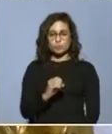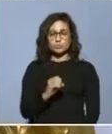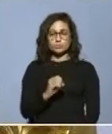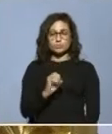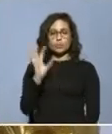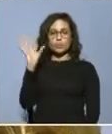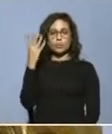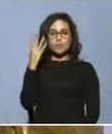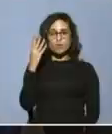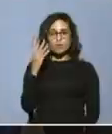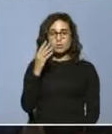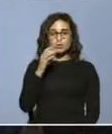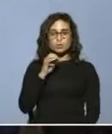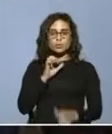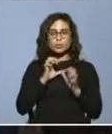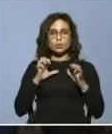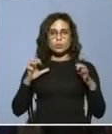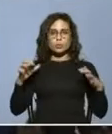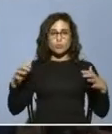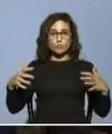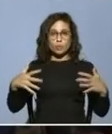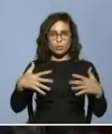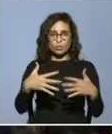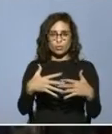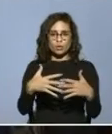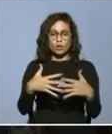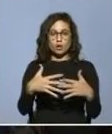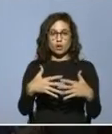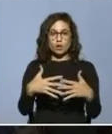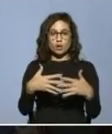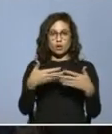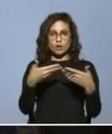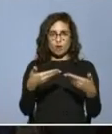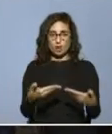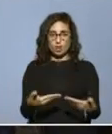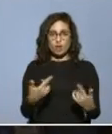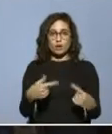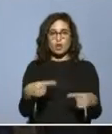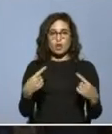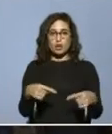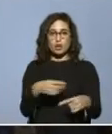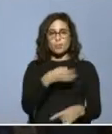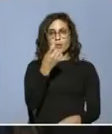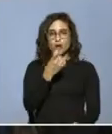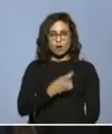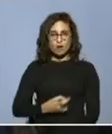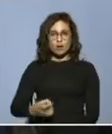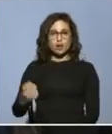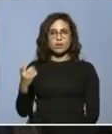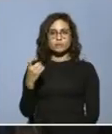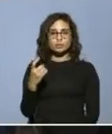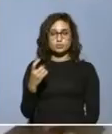quando em todo o mundo reinava a